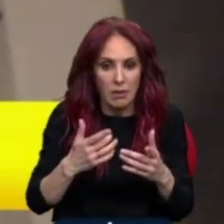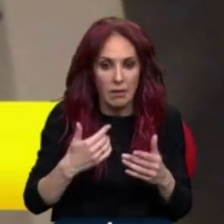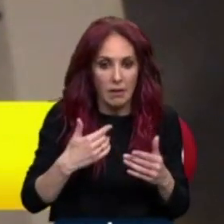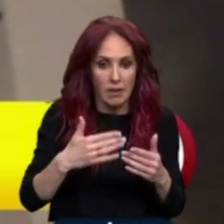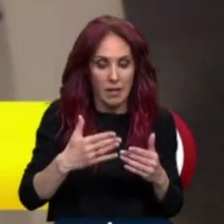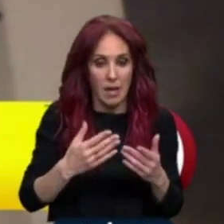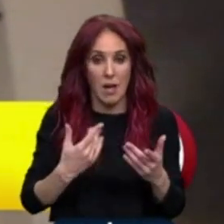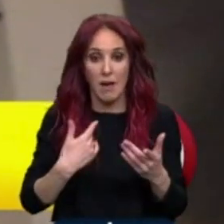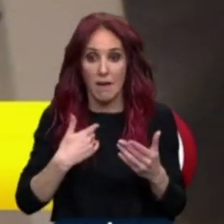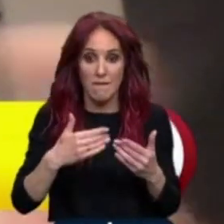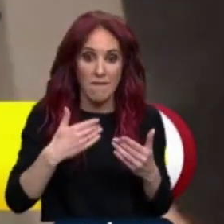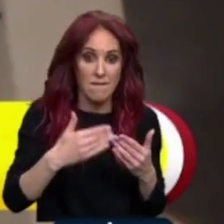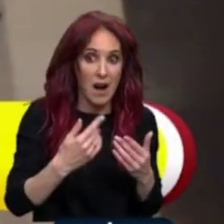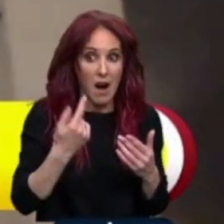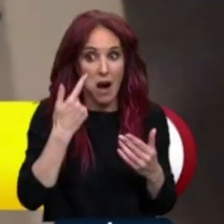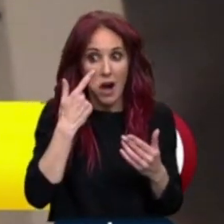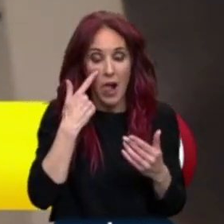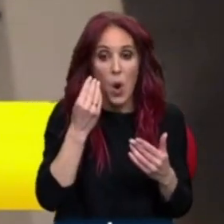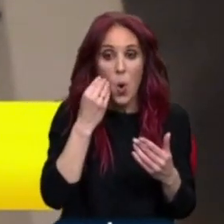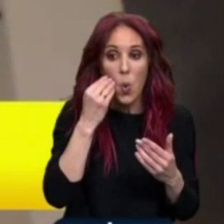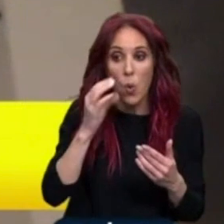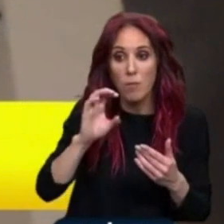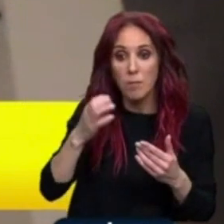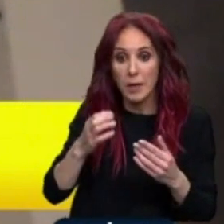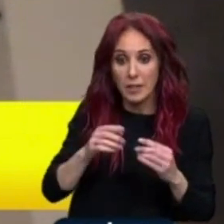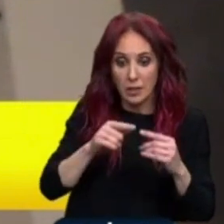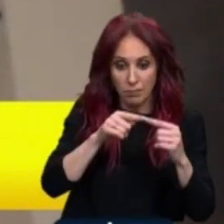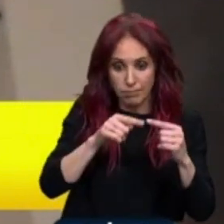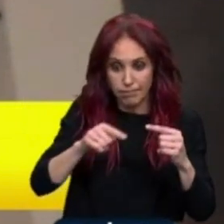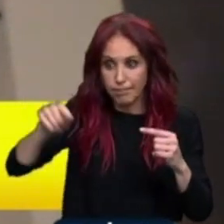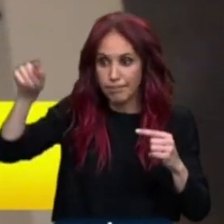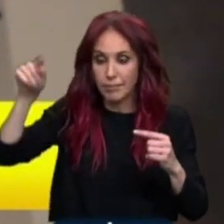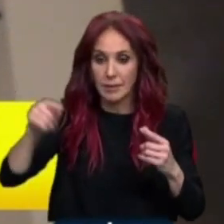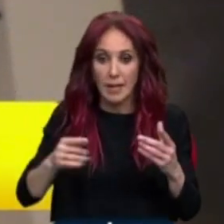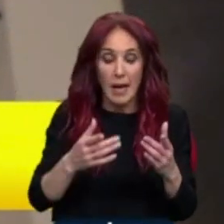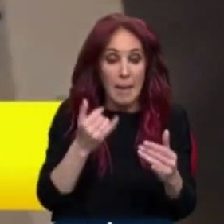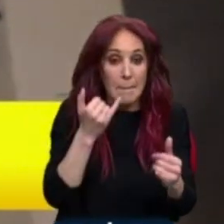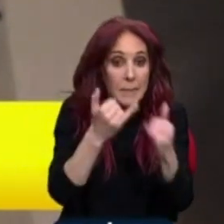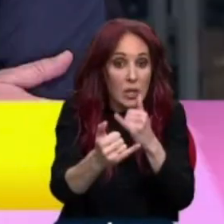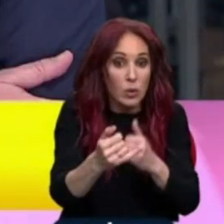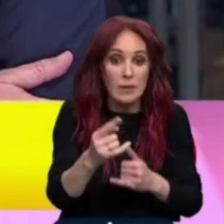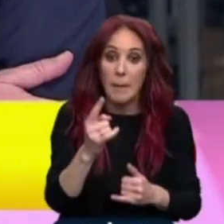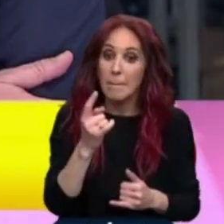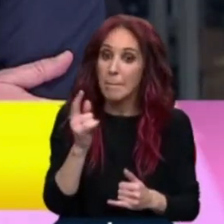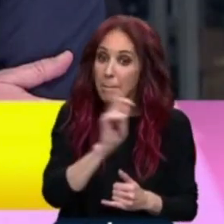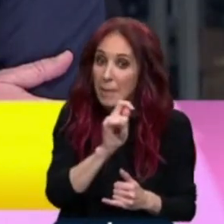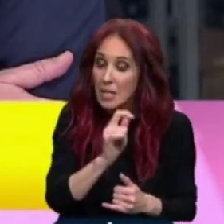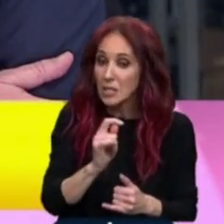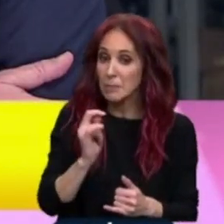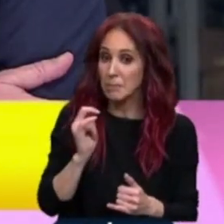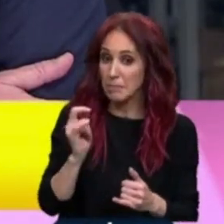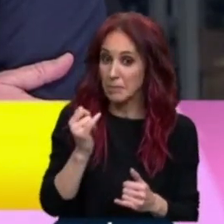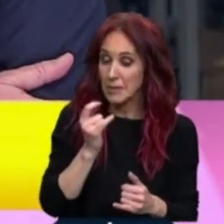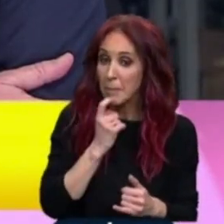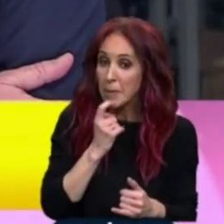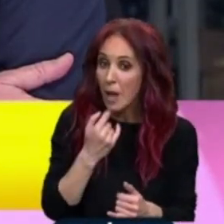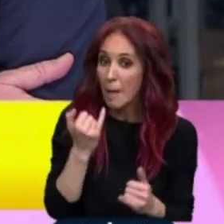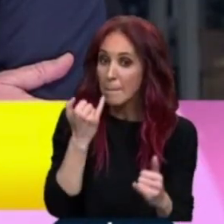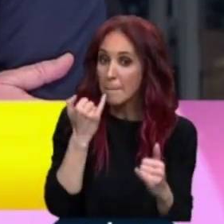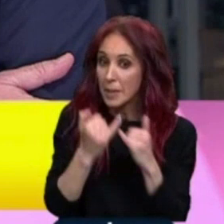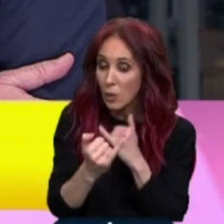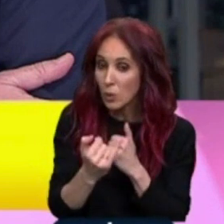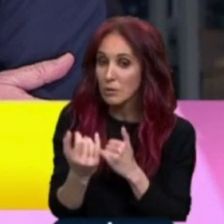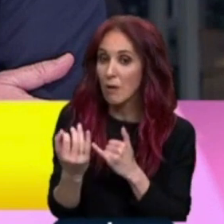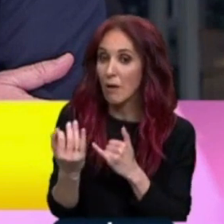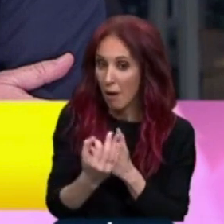que irá determinar como é que o país, na verdade, num todo... Um mês perigosíssimo, nas palavras de António Costa.